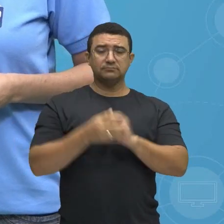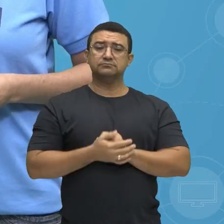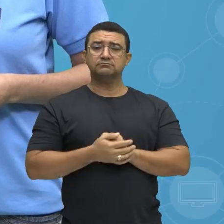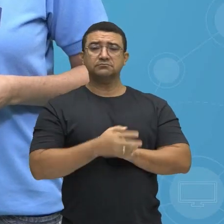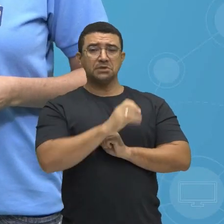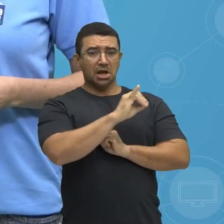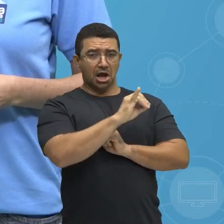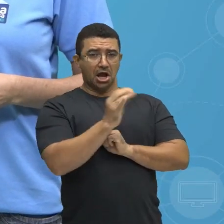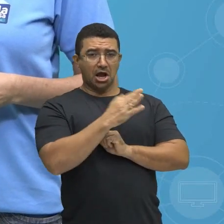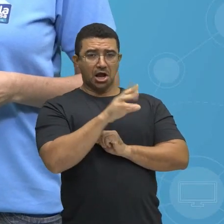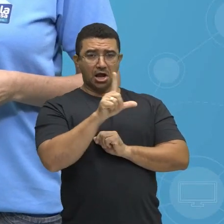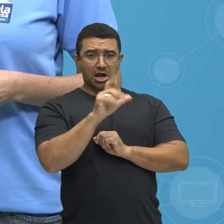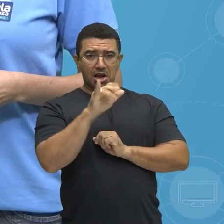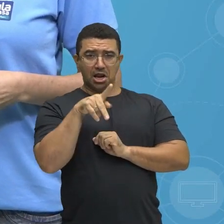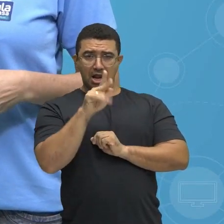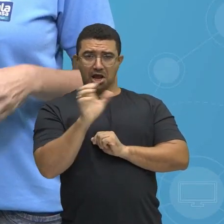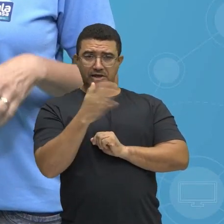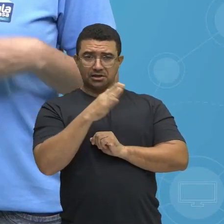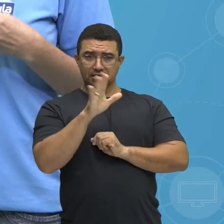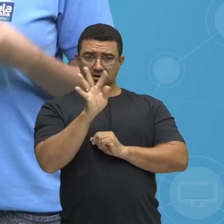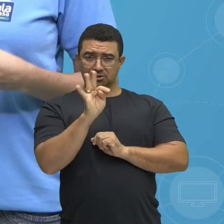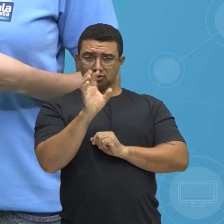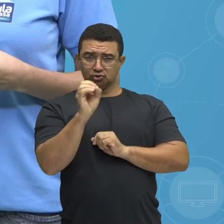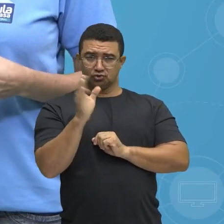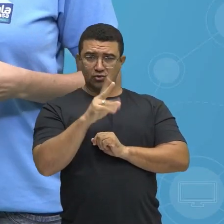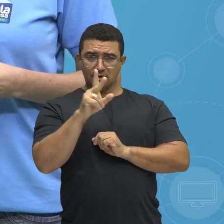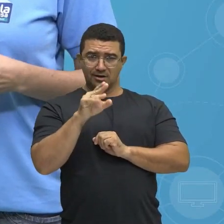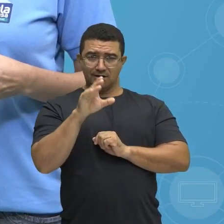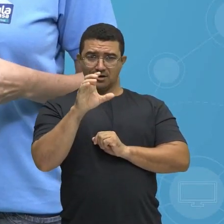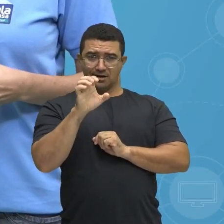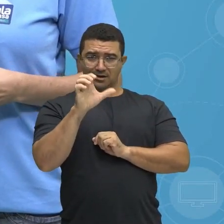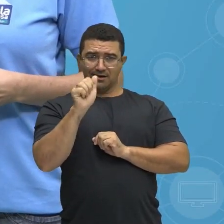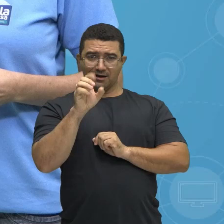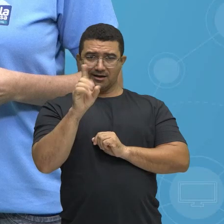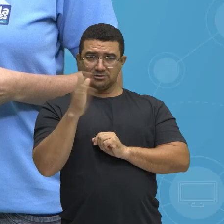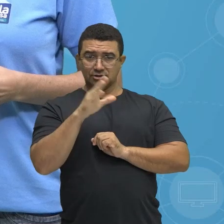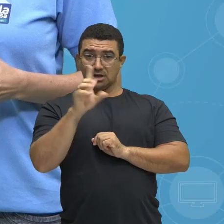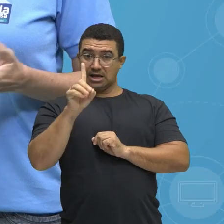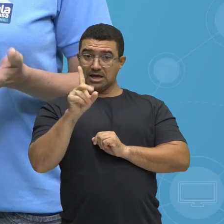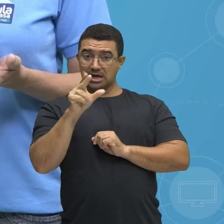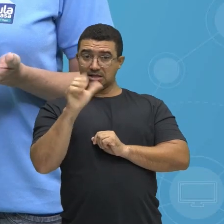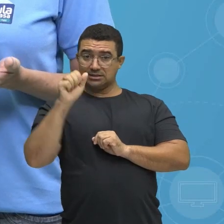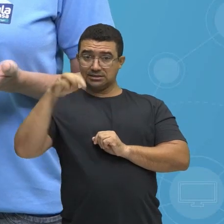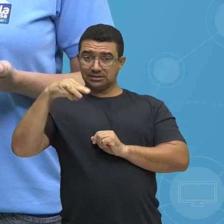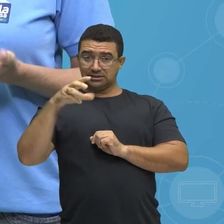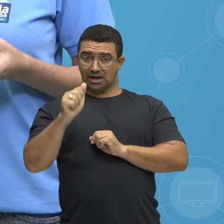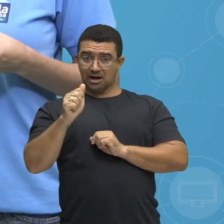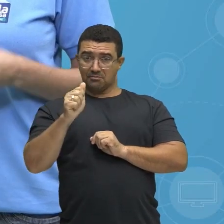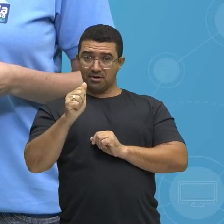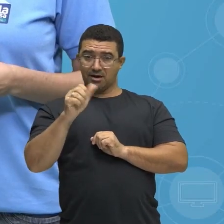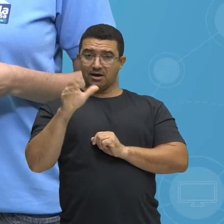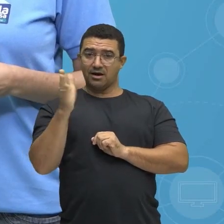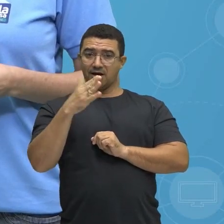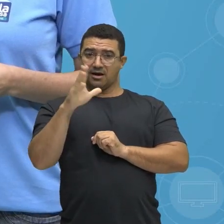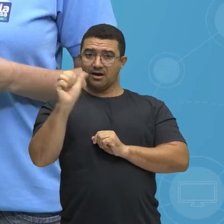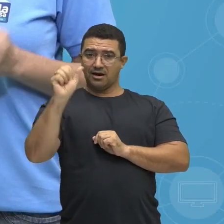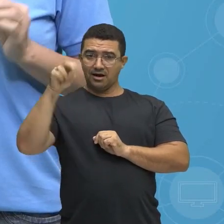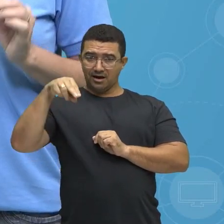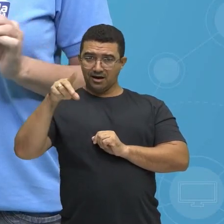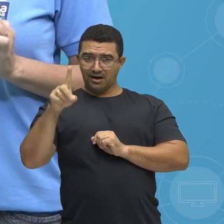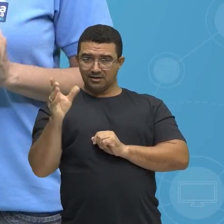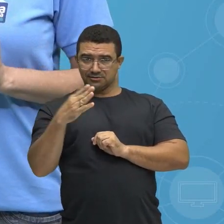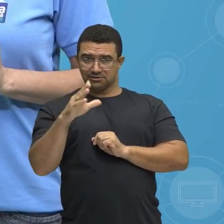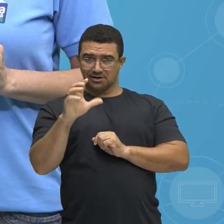read drama and action. Eu gosto de drama e ação. Então, esses são os dois tipos que eu gosto.